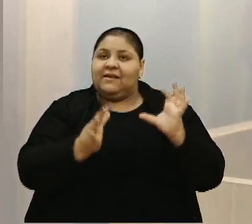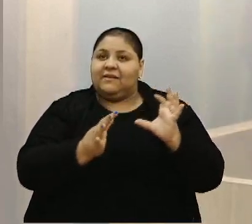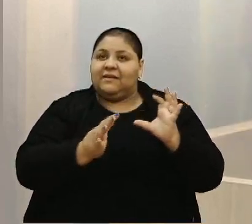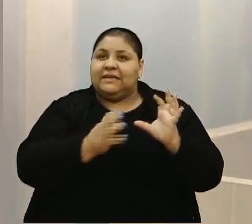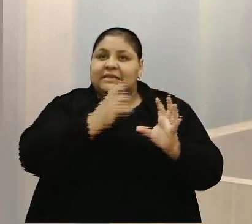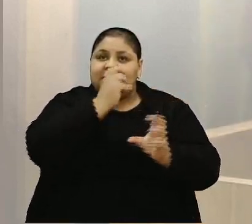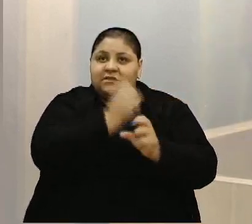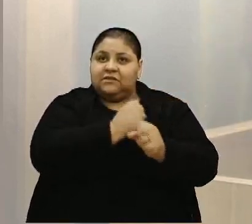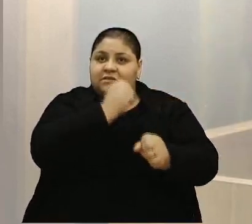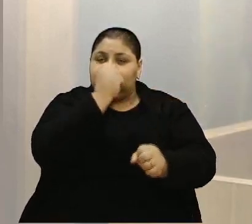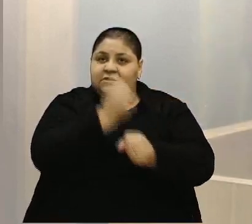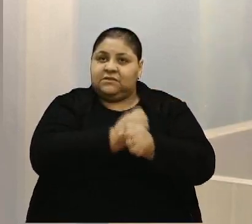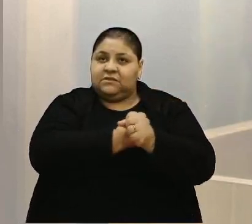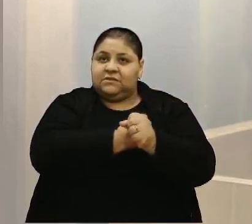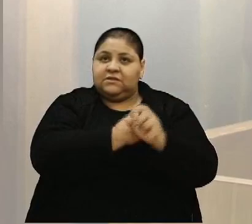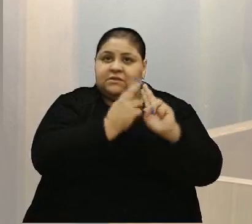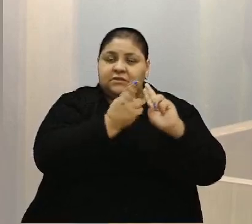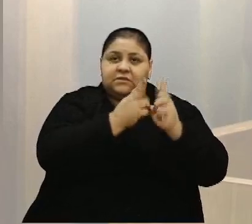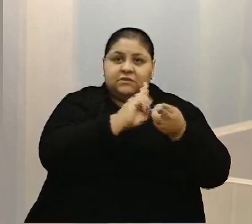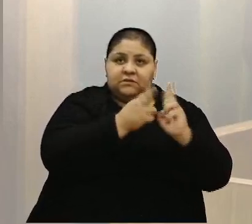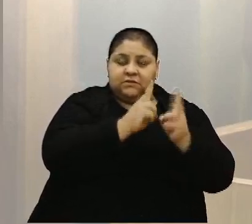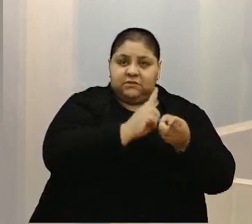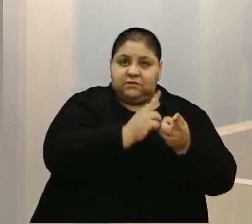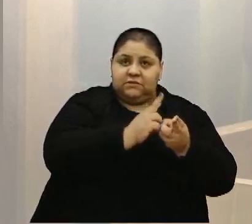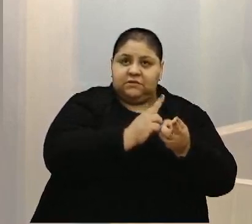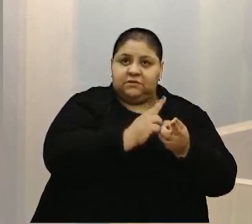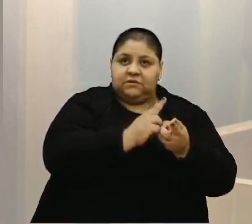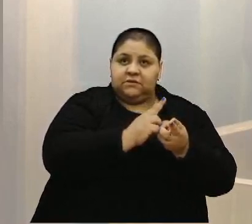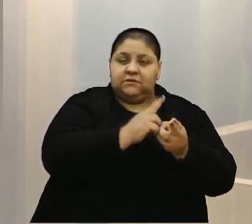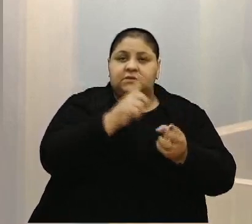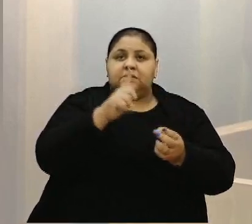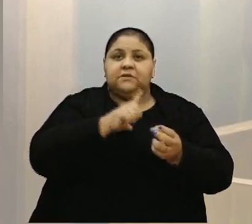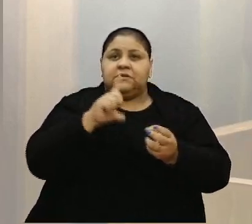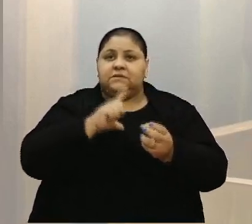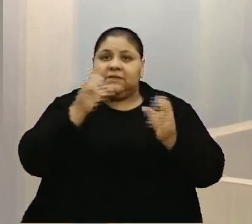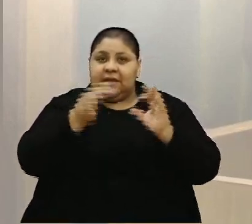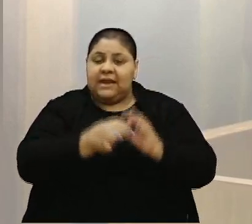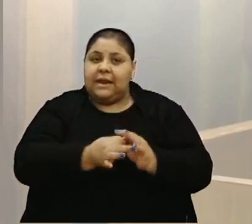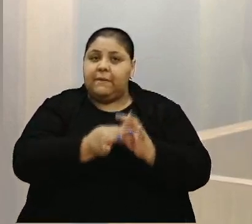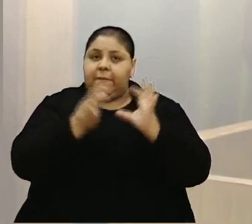obra da urbanizadora, que a urbanizadora tem a liberação